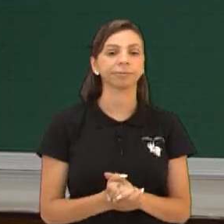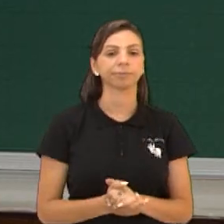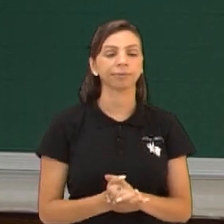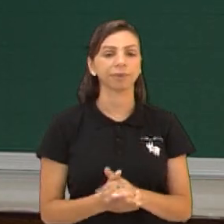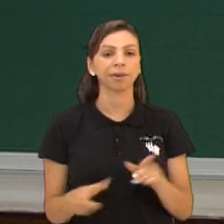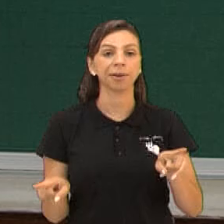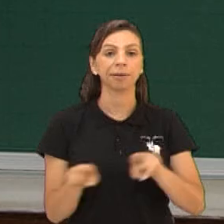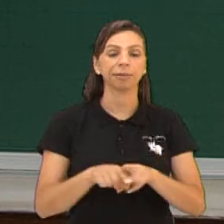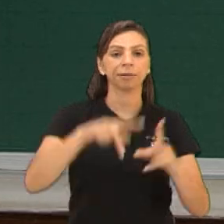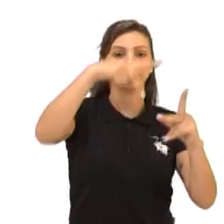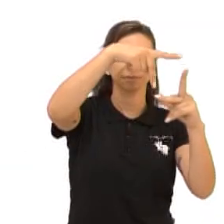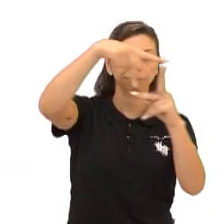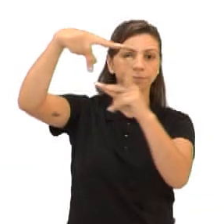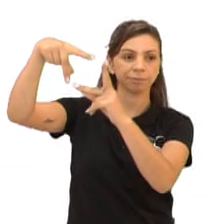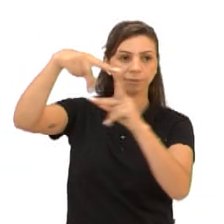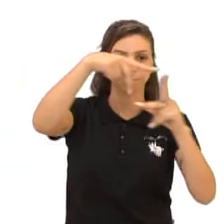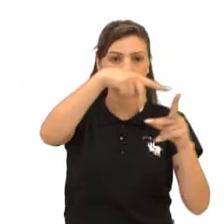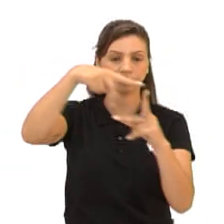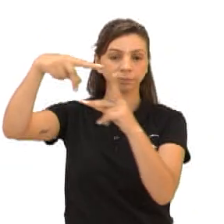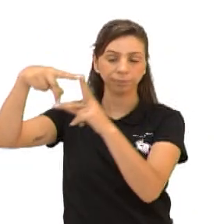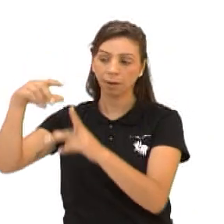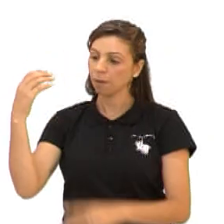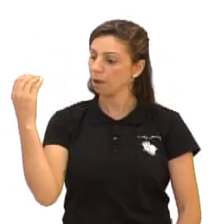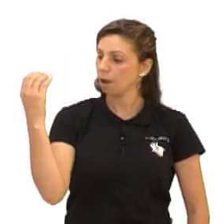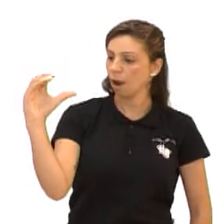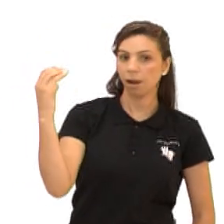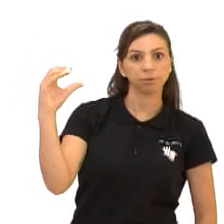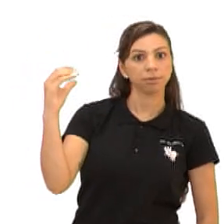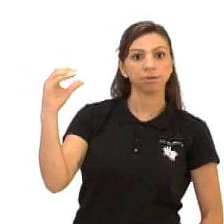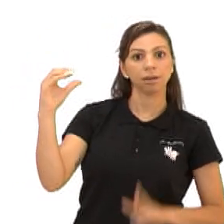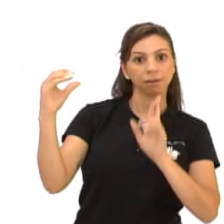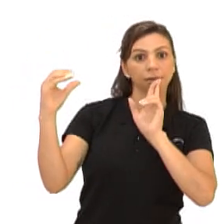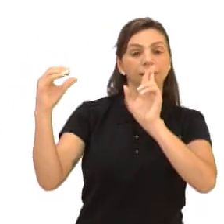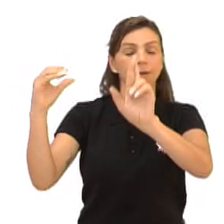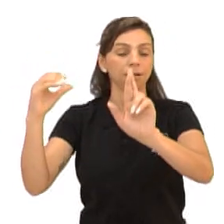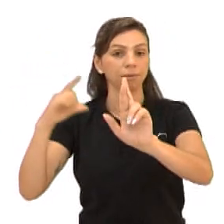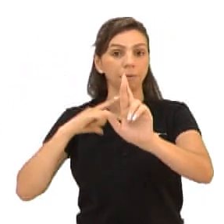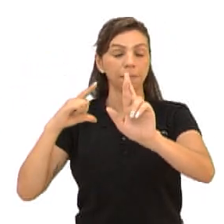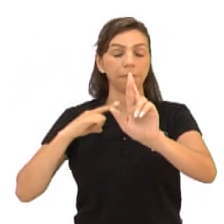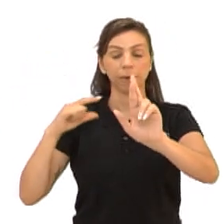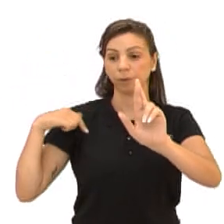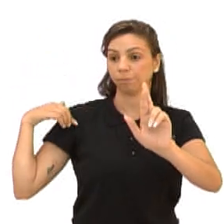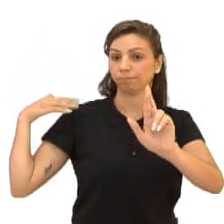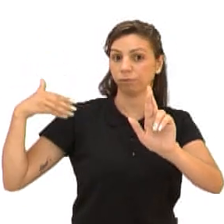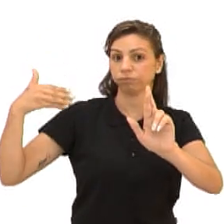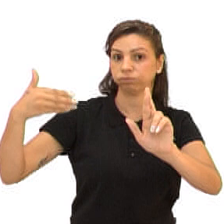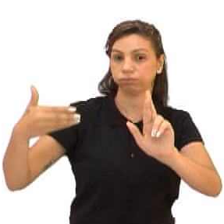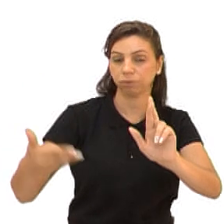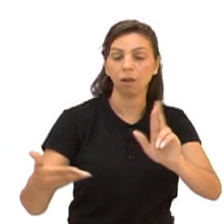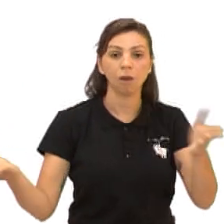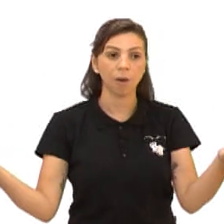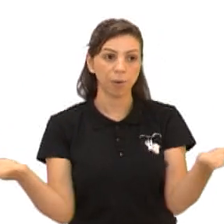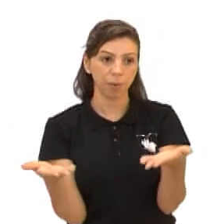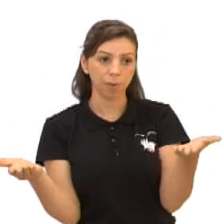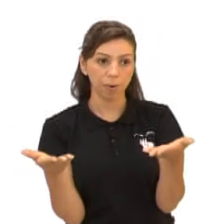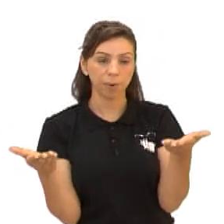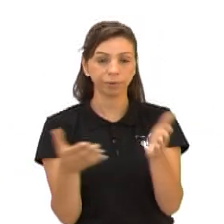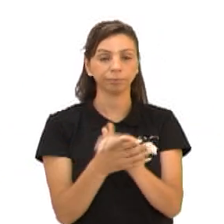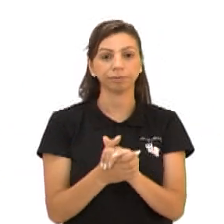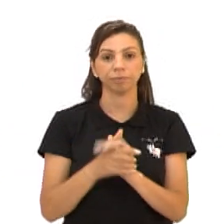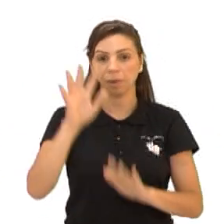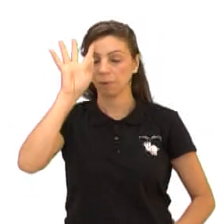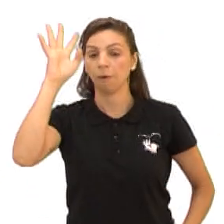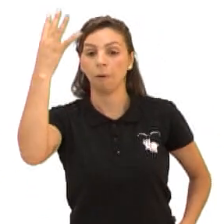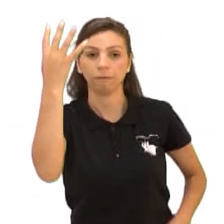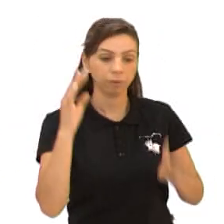aqui mostrando pra gente uma coisa a ciência resolve muitos mistérios da humanidade neste século olhando aqui para os mistérios resolvidos